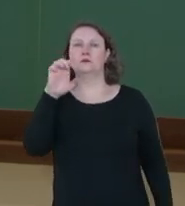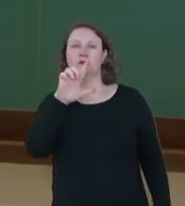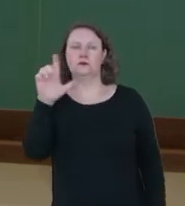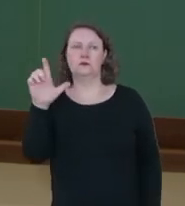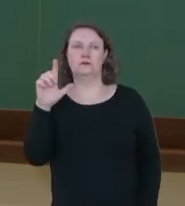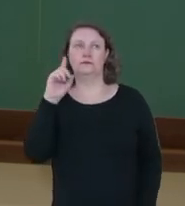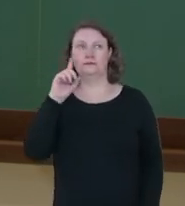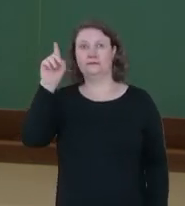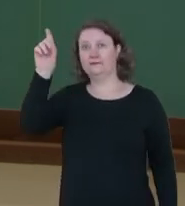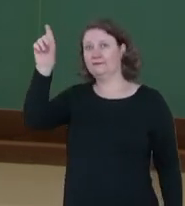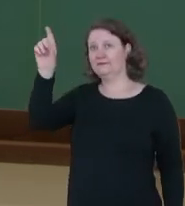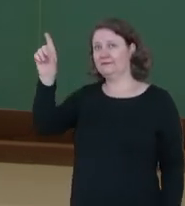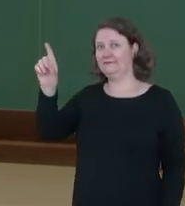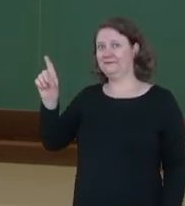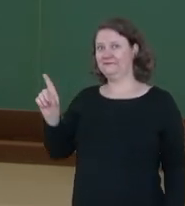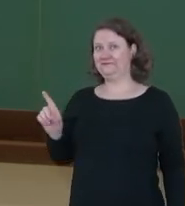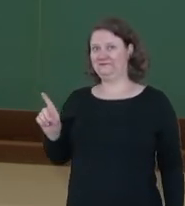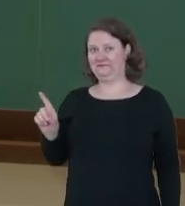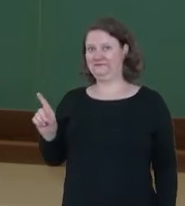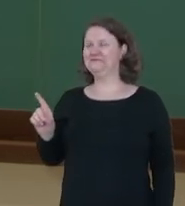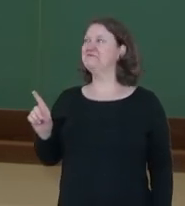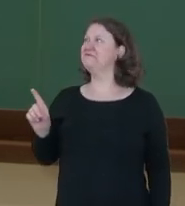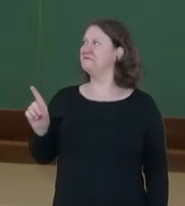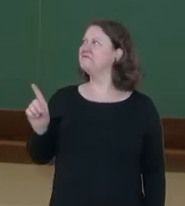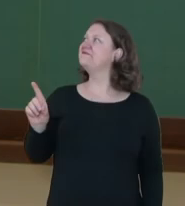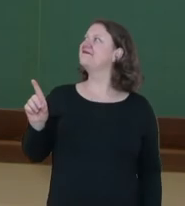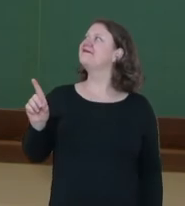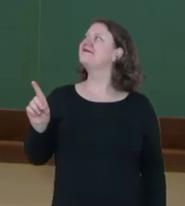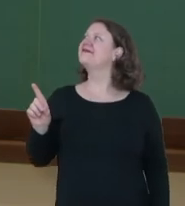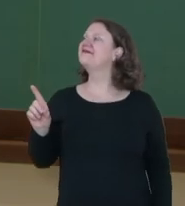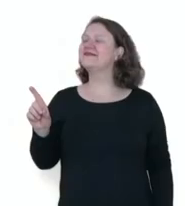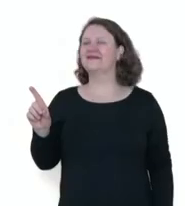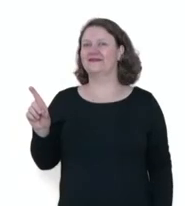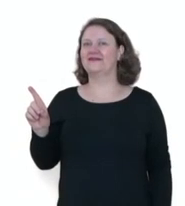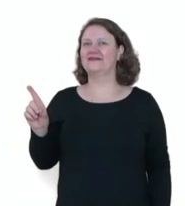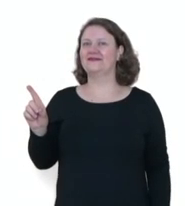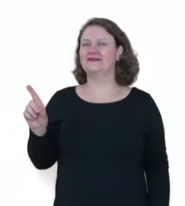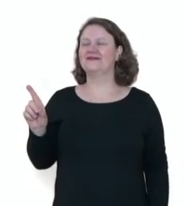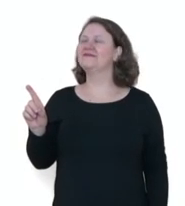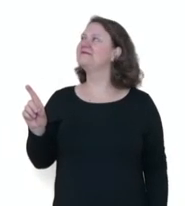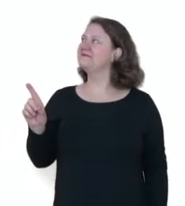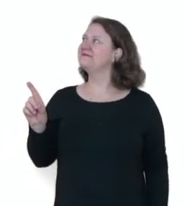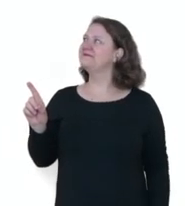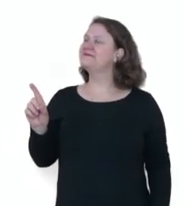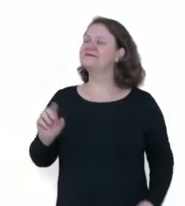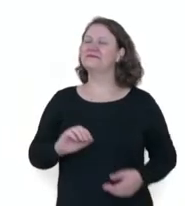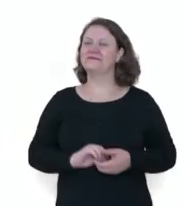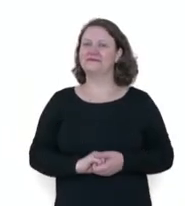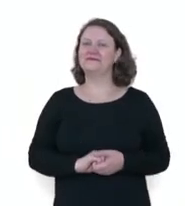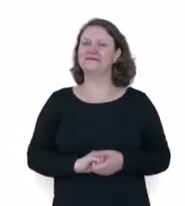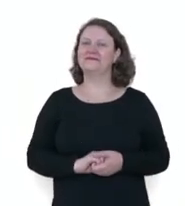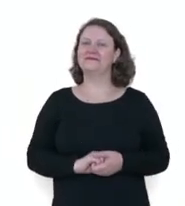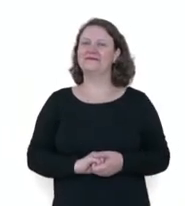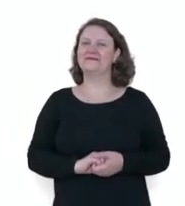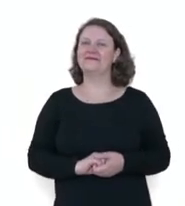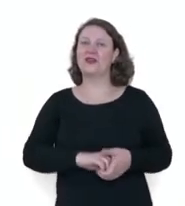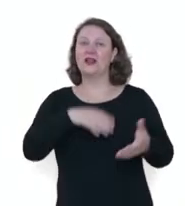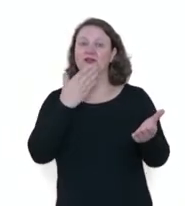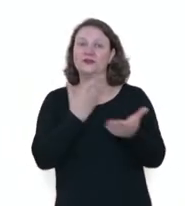1851, seu superior o encaminhou à Universidade de Viena, onde ele dedicou-se aos estudos de